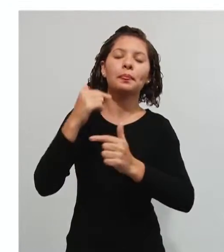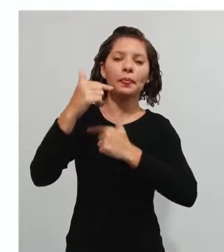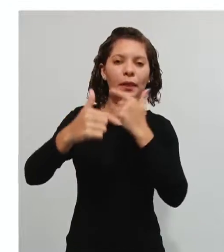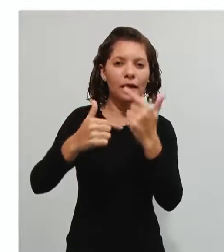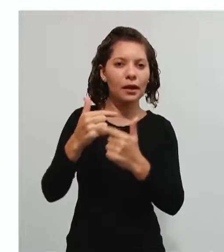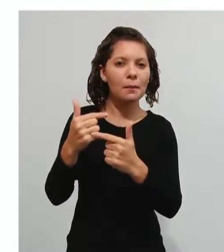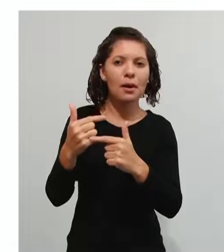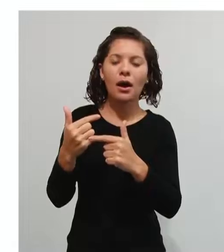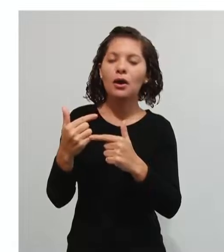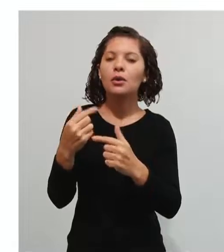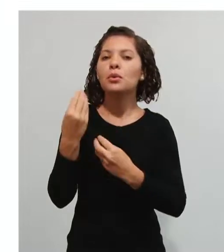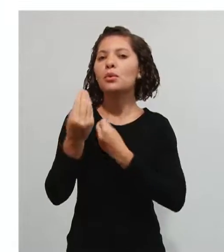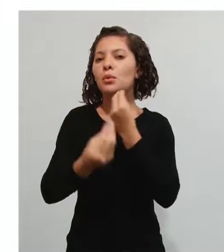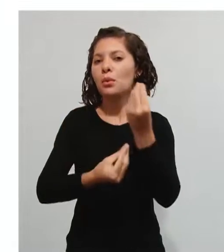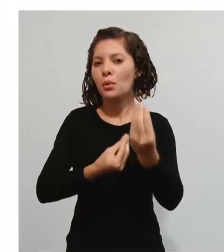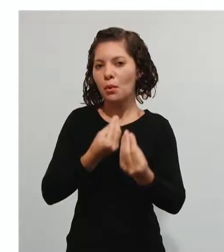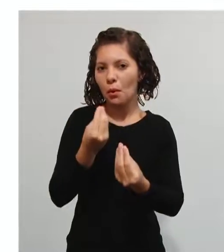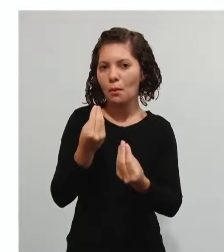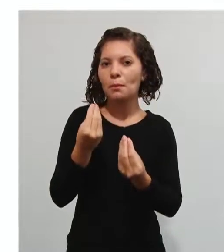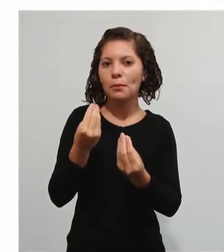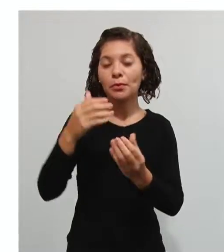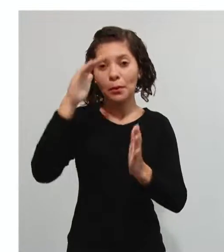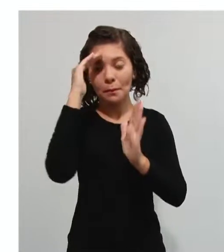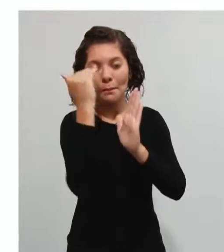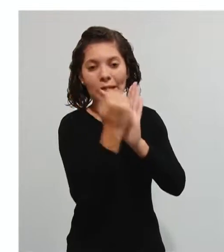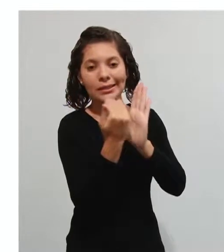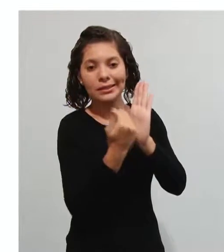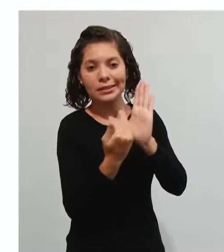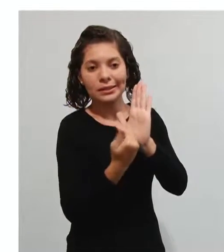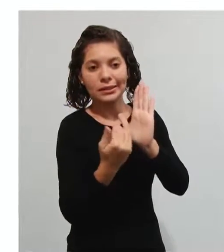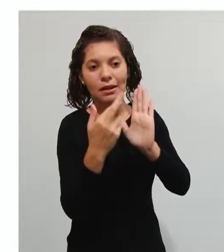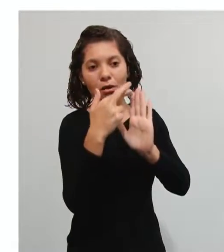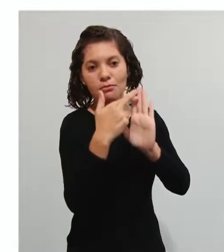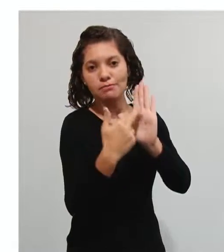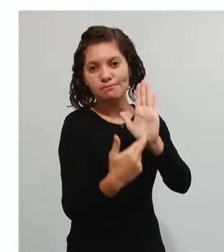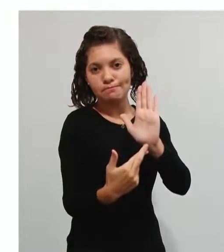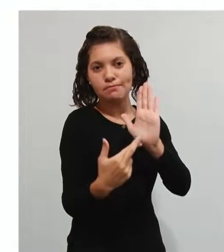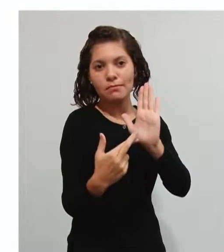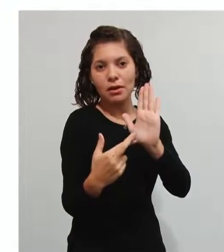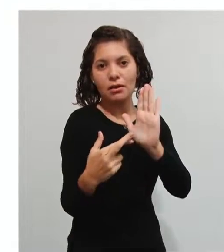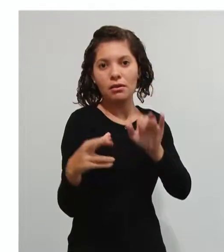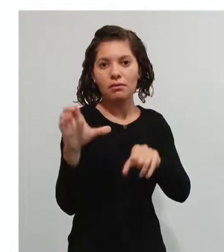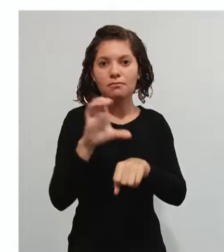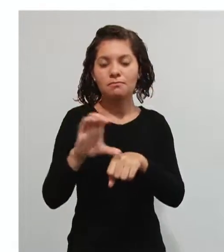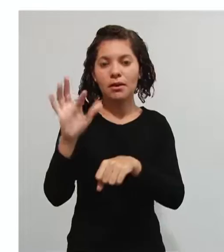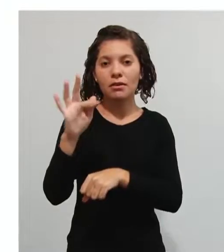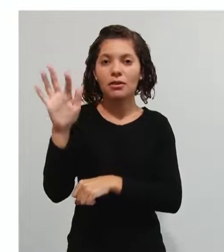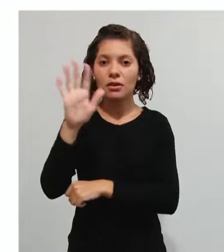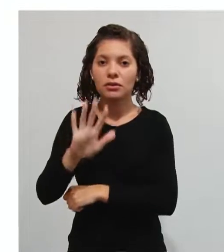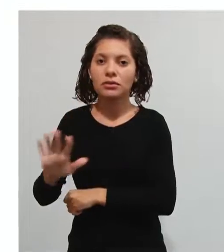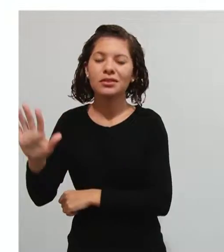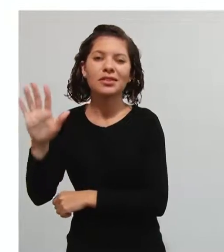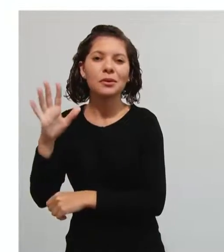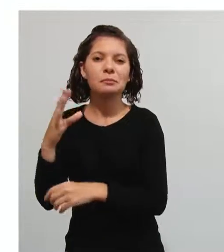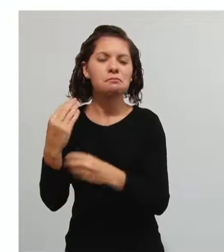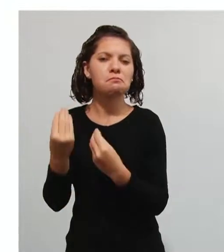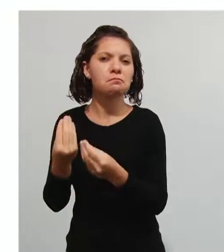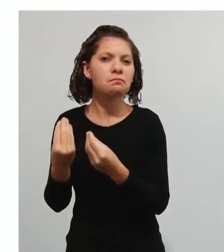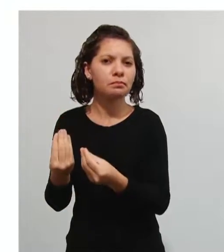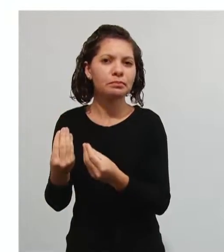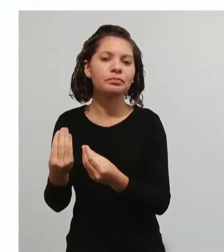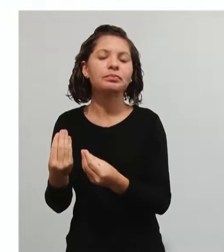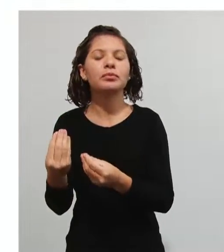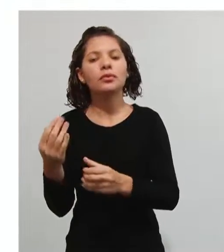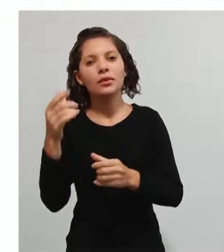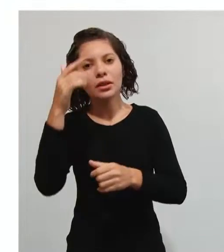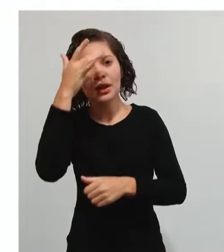de acordo com os princípios e as regras constitucionais. Para quê? Para que